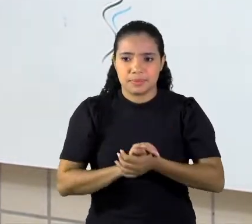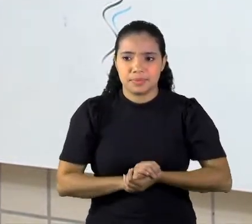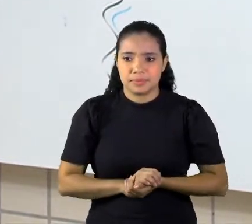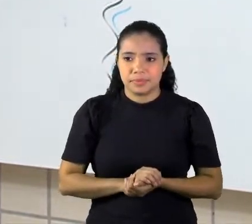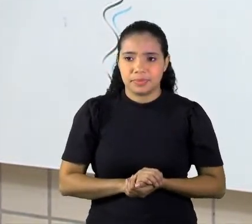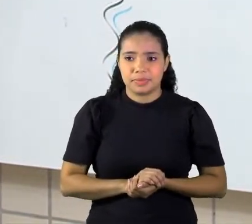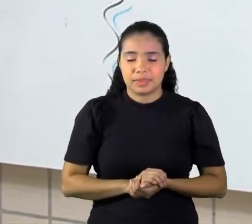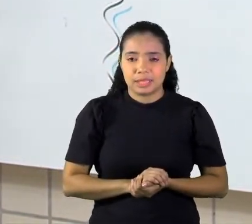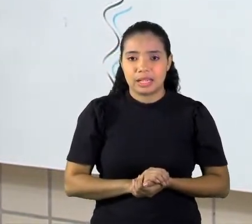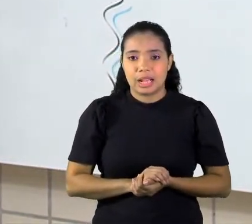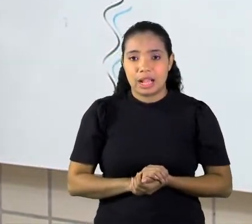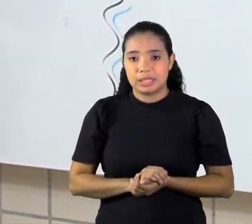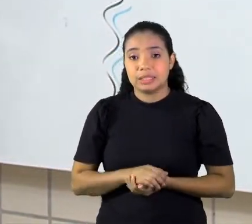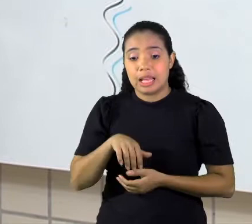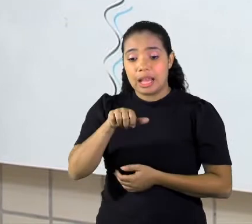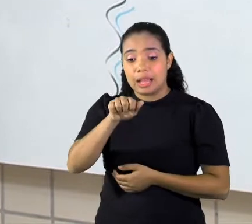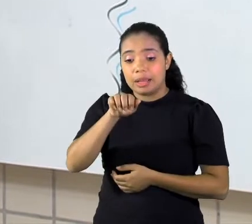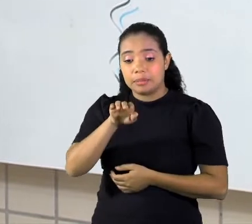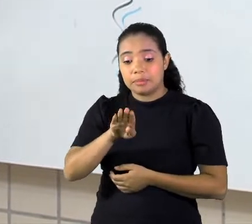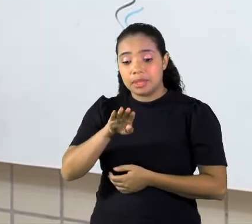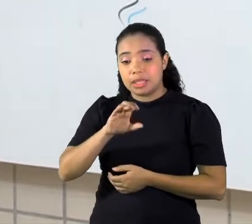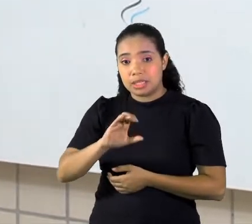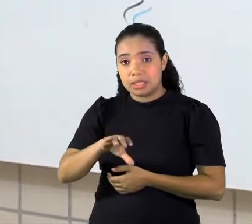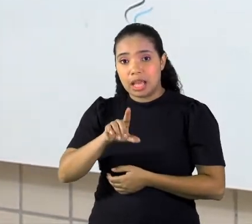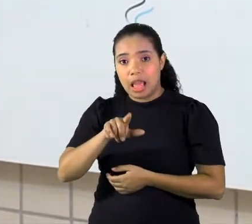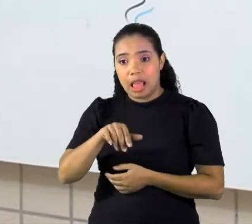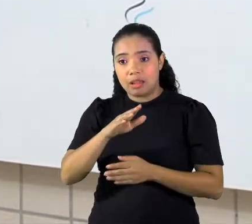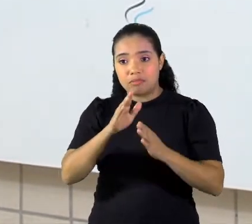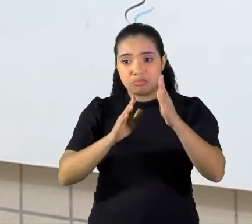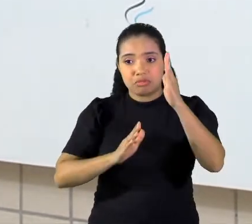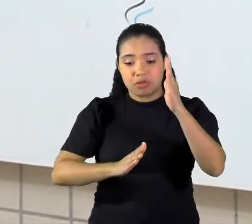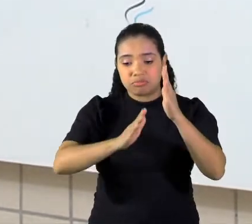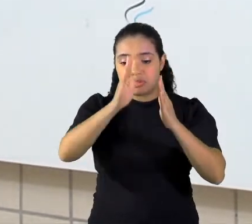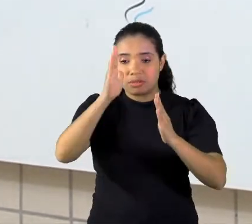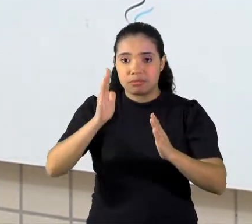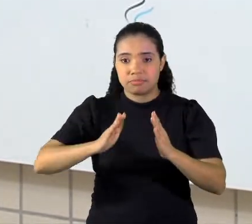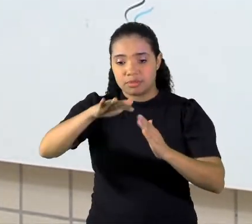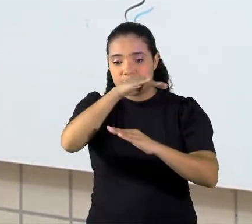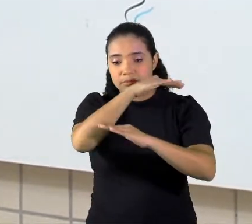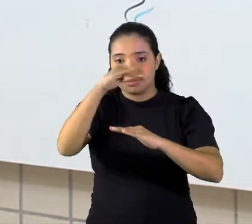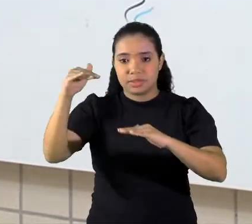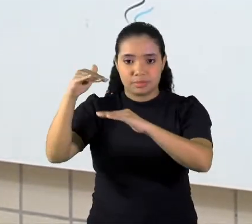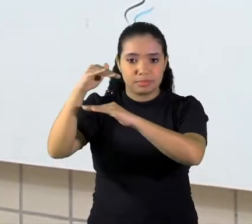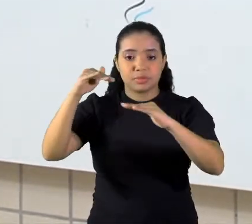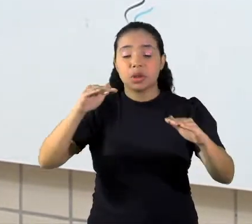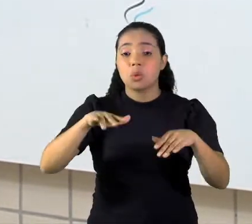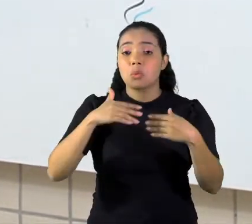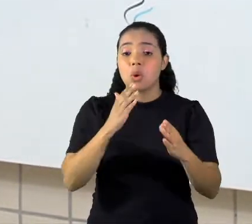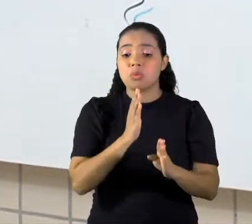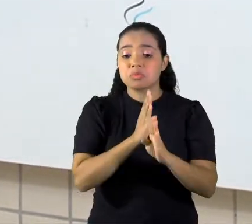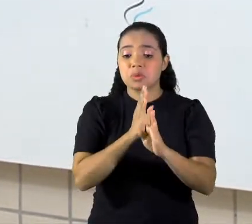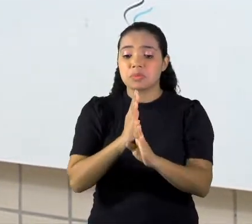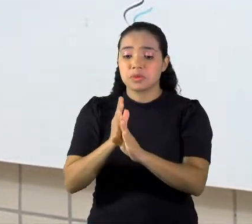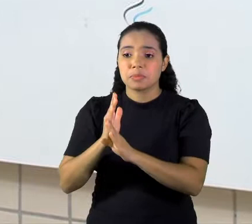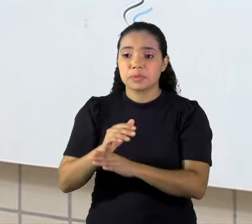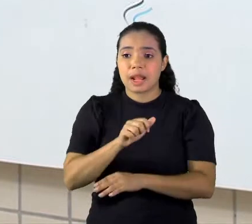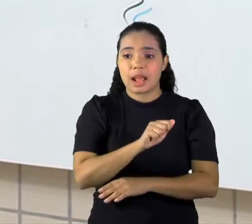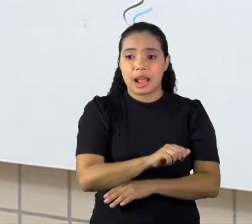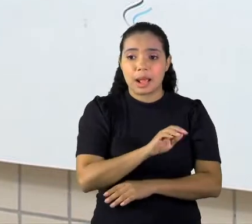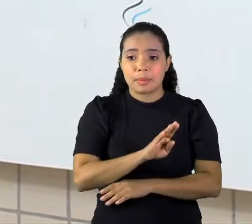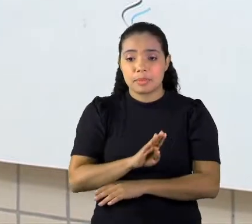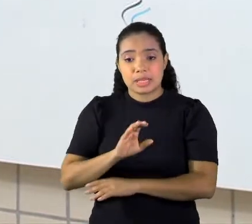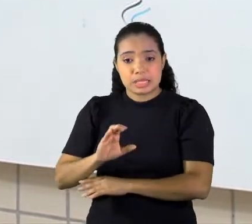ele me garantiu que as retas A, B e C são paralelas. Então, vou identificar quais são as retas A, B e C. Retas A, B e